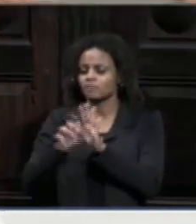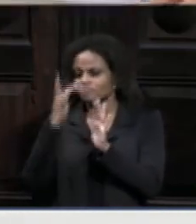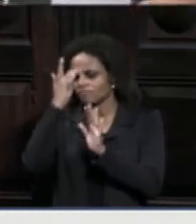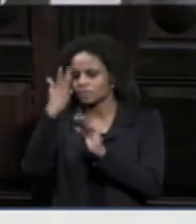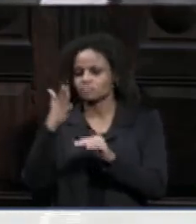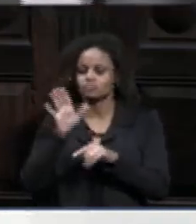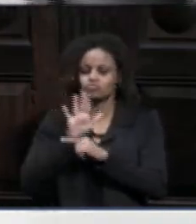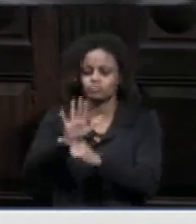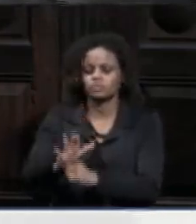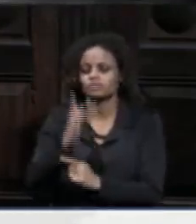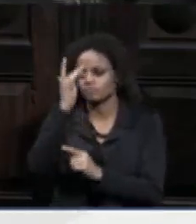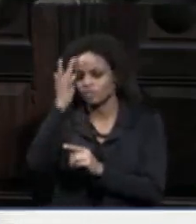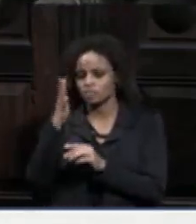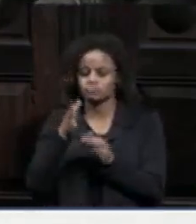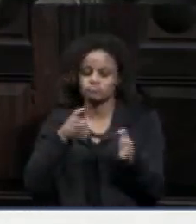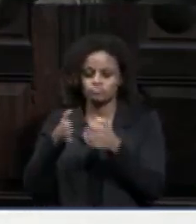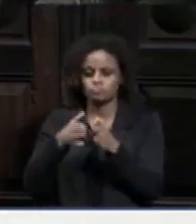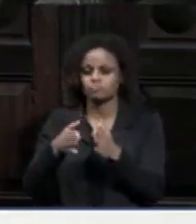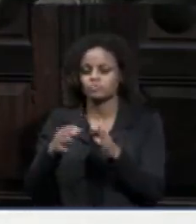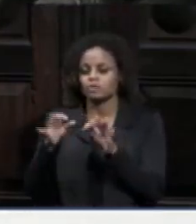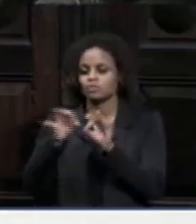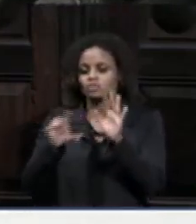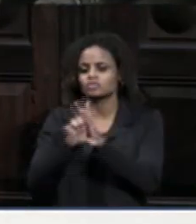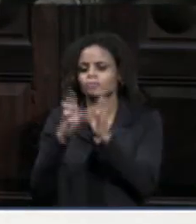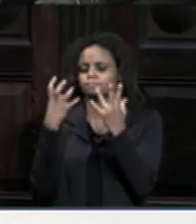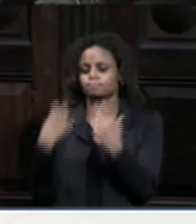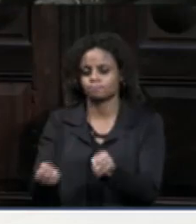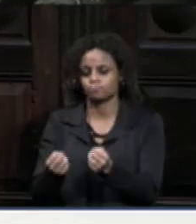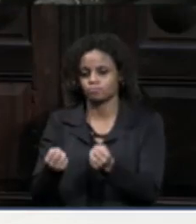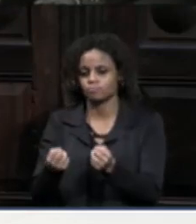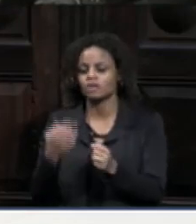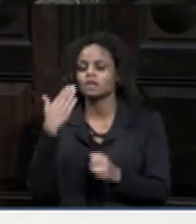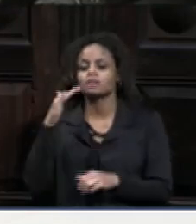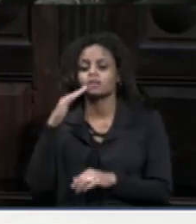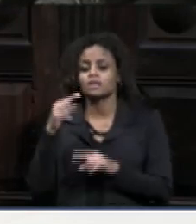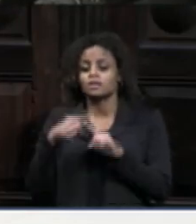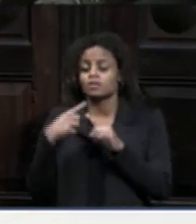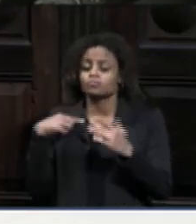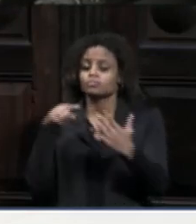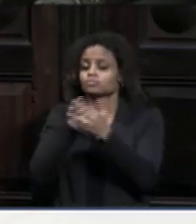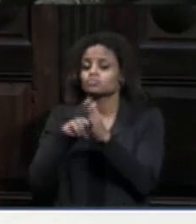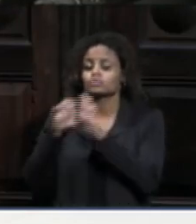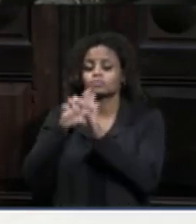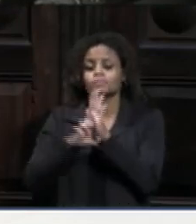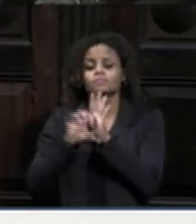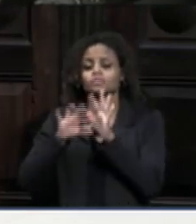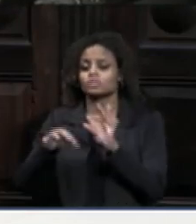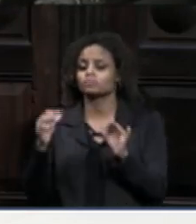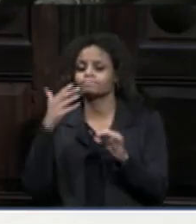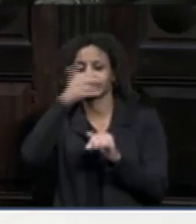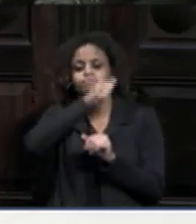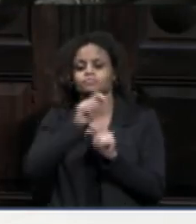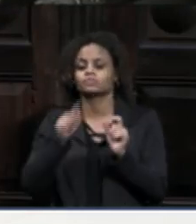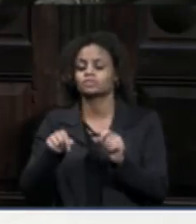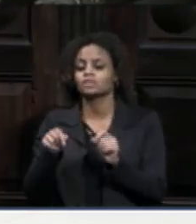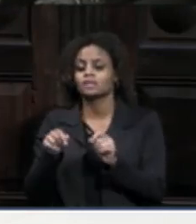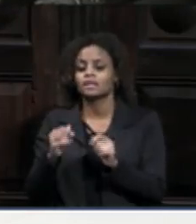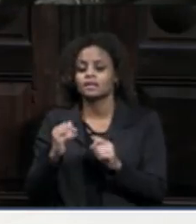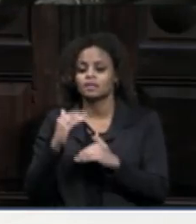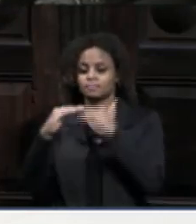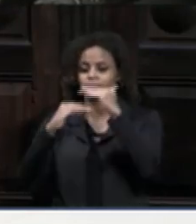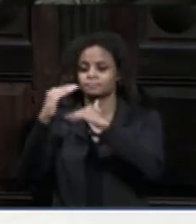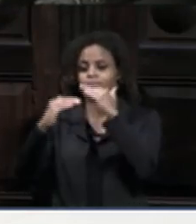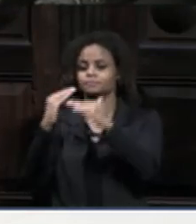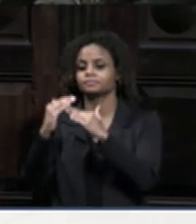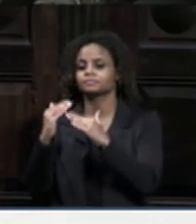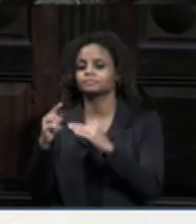tramitação, entendendo que o objetivo da emenda foi alcançado com o debate colocado e com o avanço na instituição